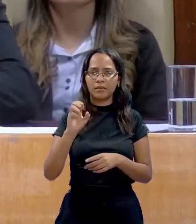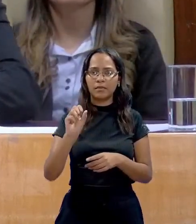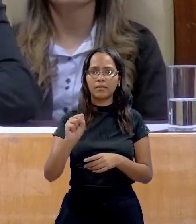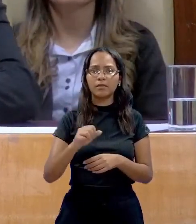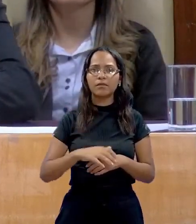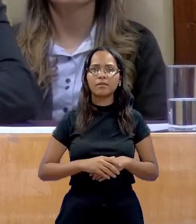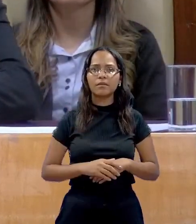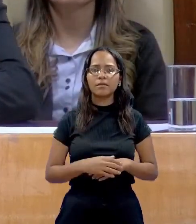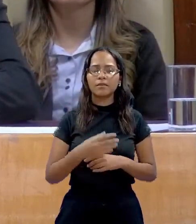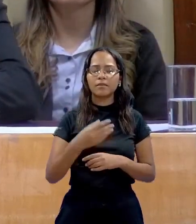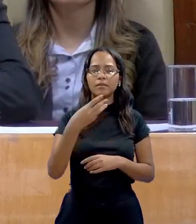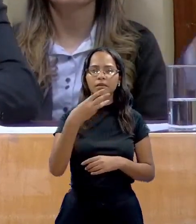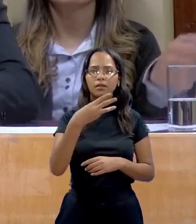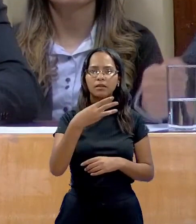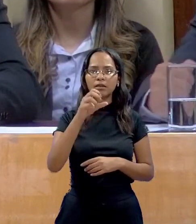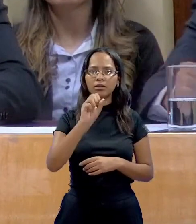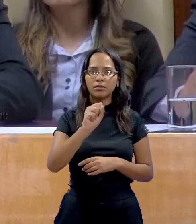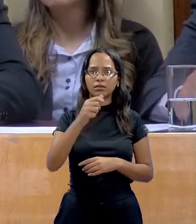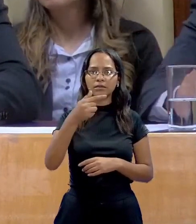número